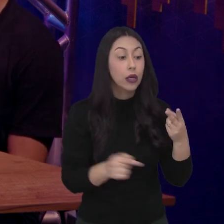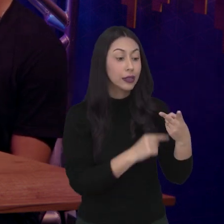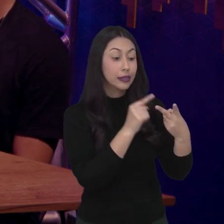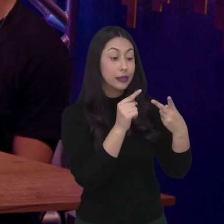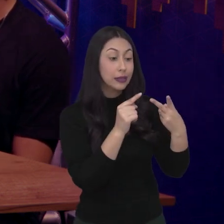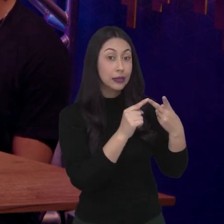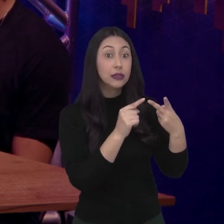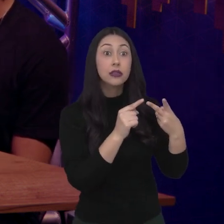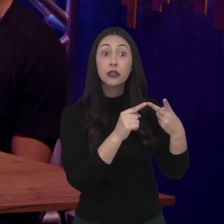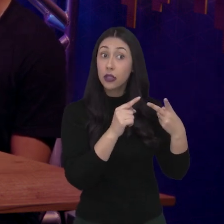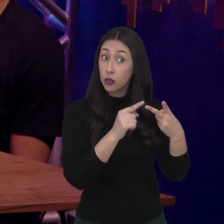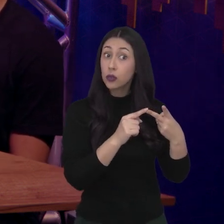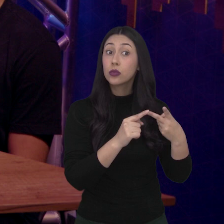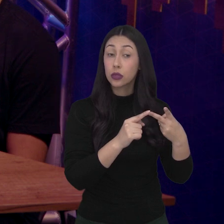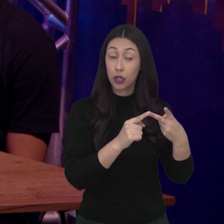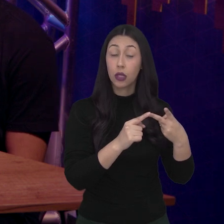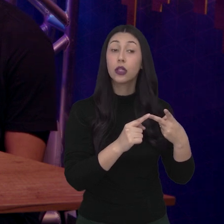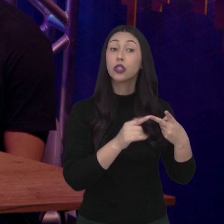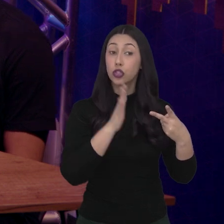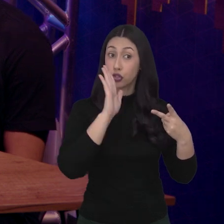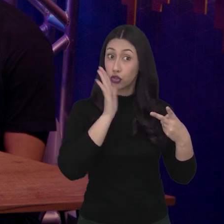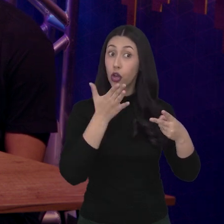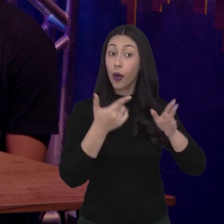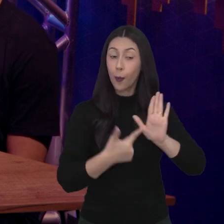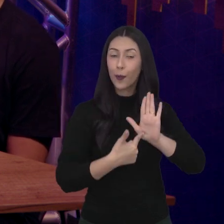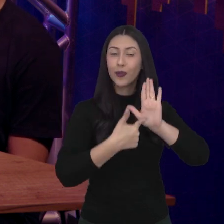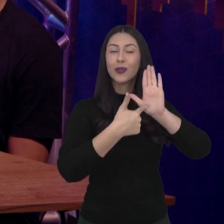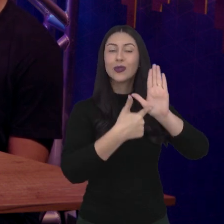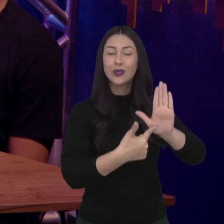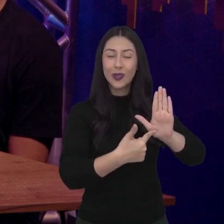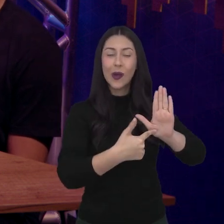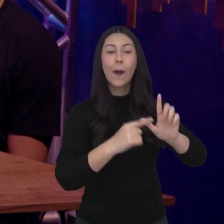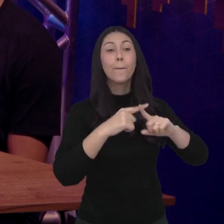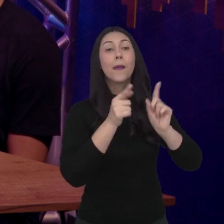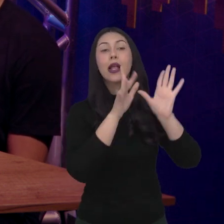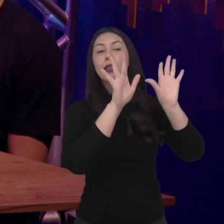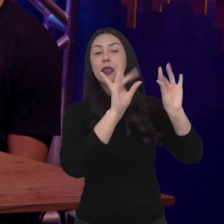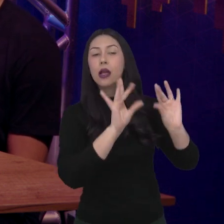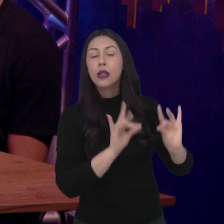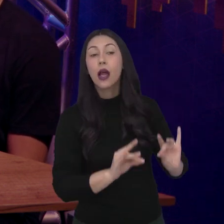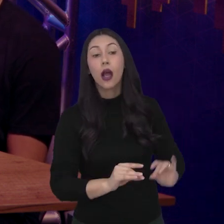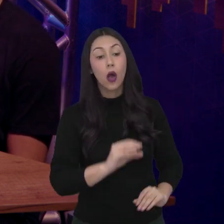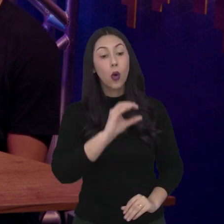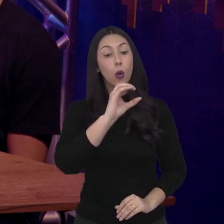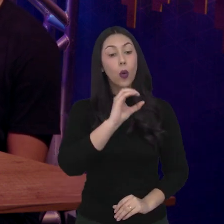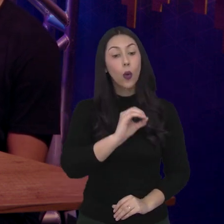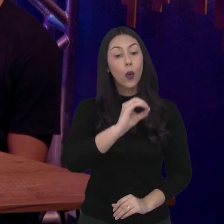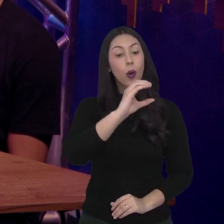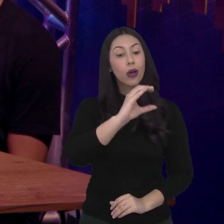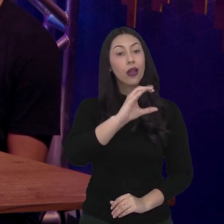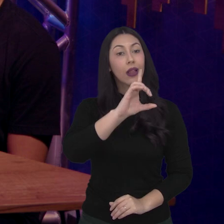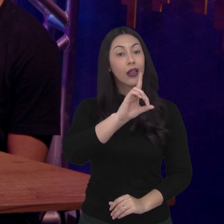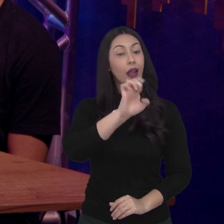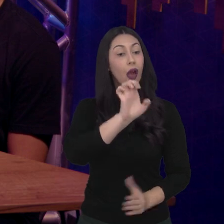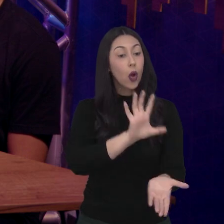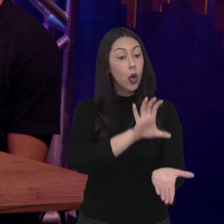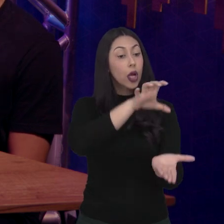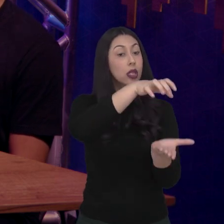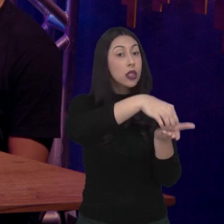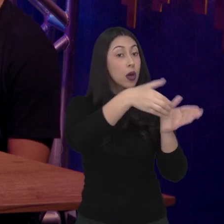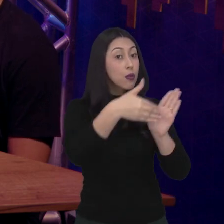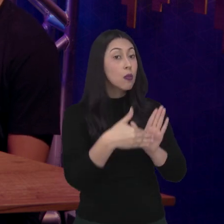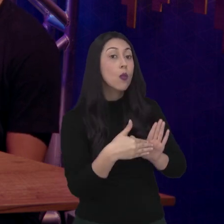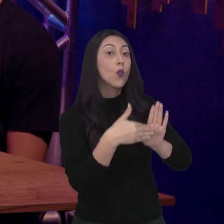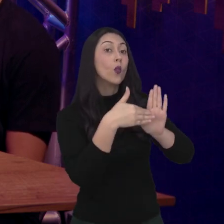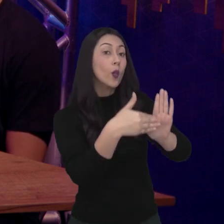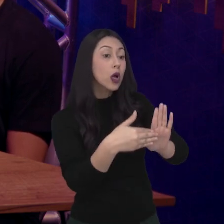que inclusive a gente citou ela, né, na chamada, no começo, que é uma pesquisa da OCDE, que é a Organização para a Cooperação